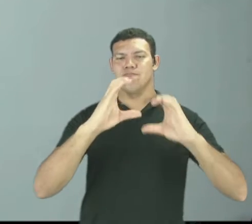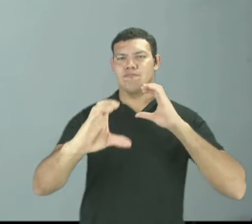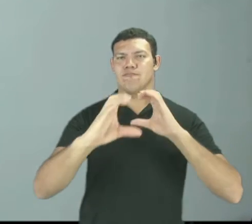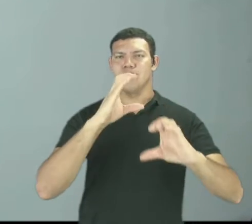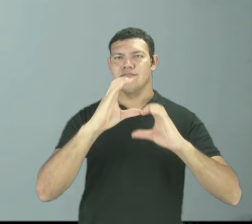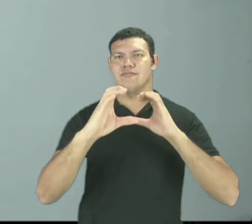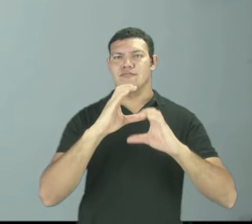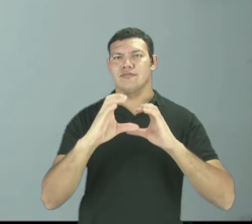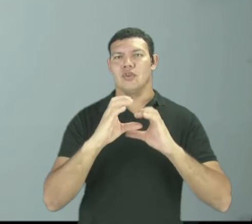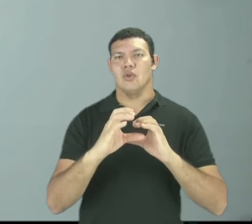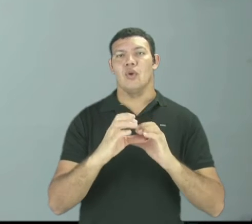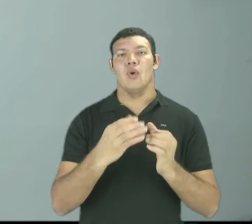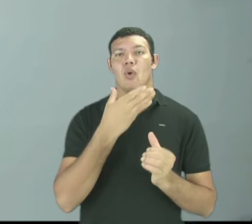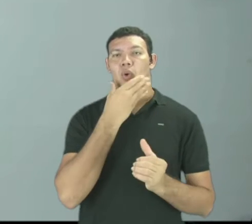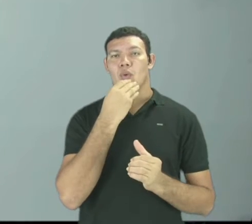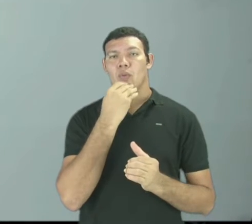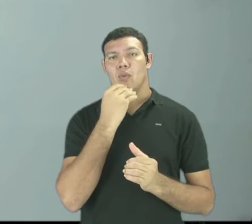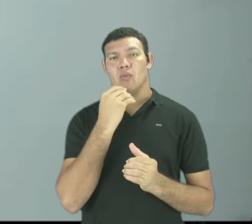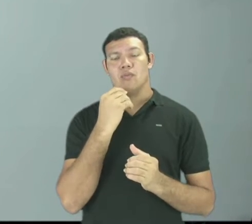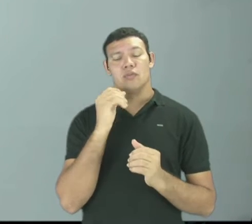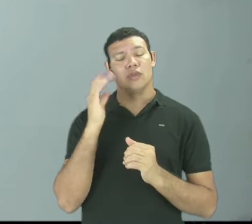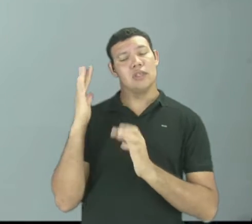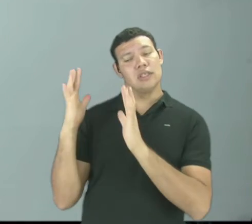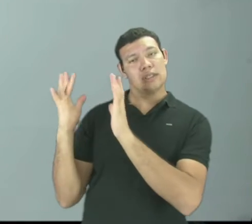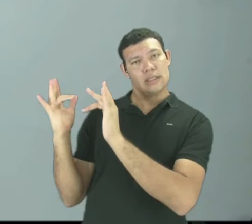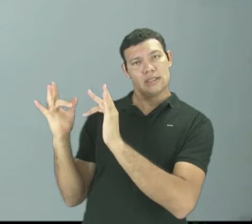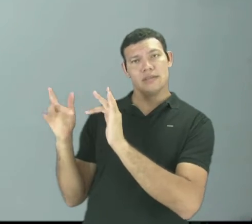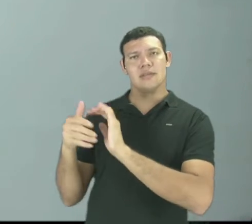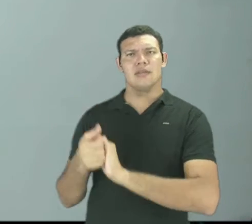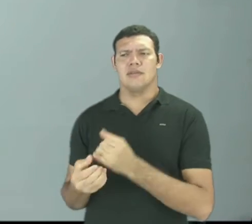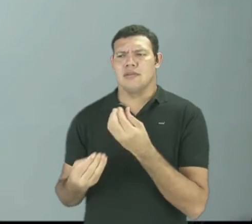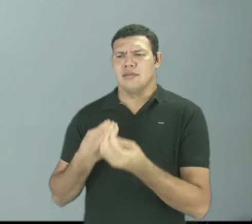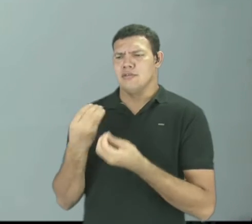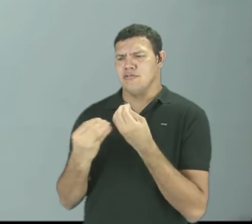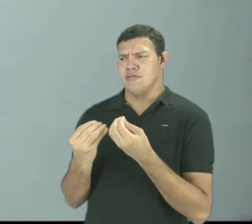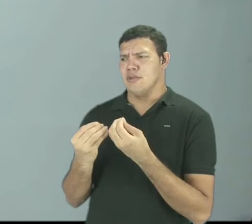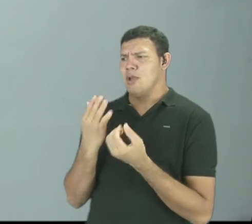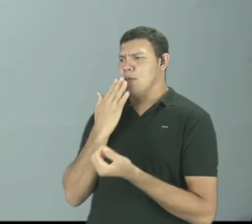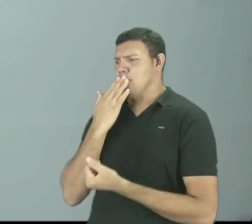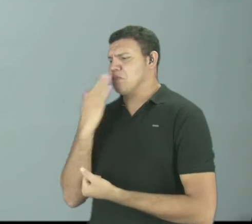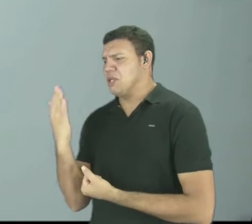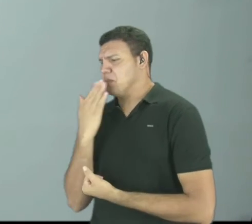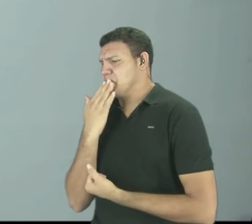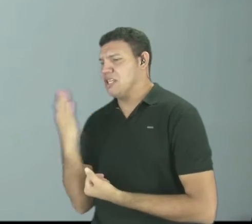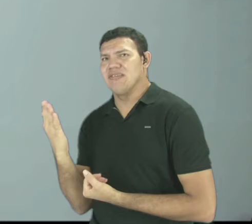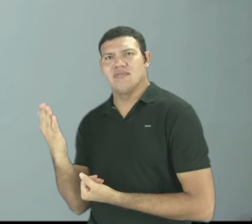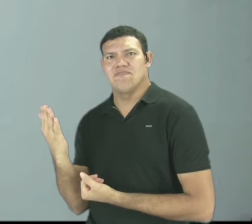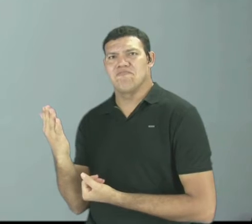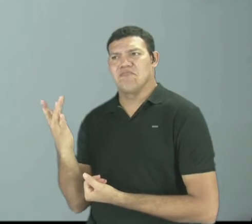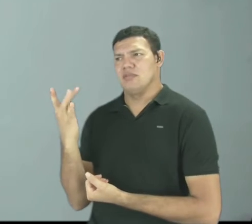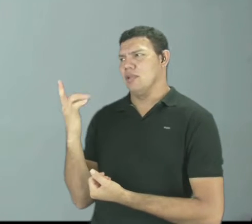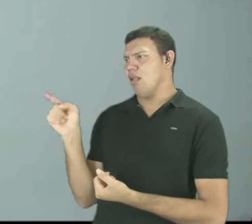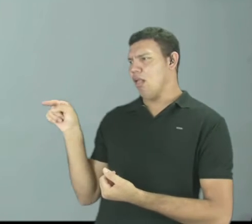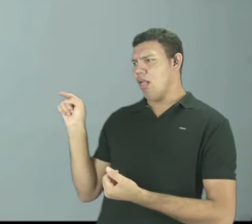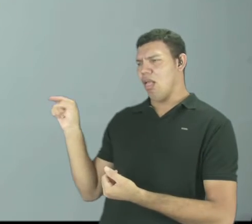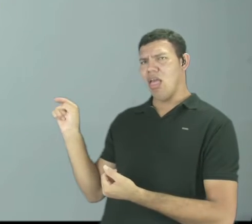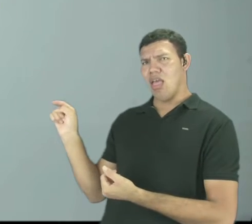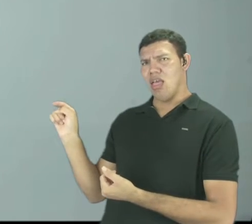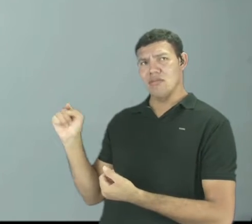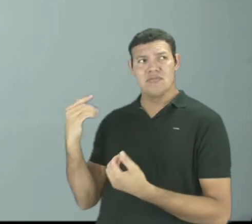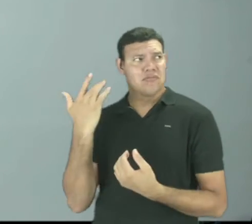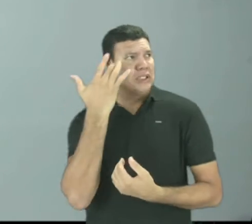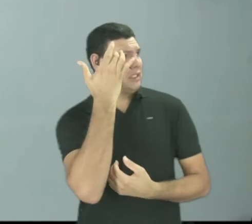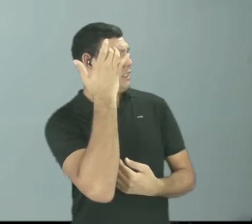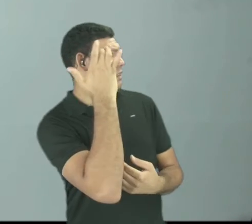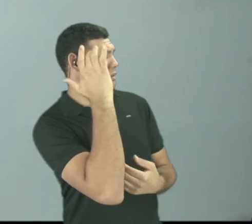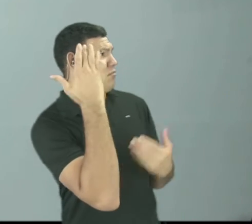Felipe e a Lorena. Primeiro que ele não consegue expressar o pedido, a requisição, a necessidade dele, que é ver a Lorena mais